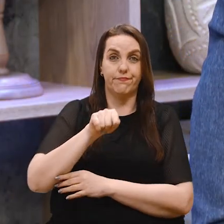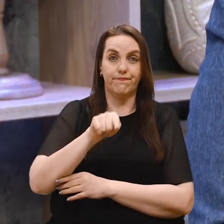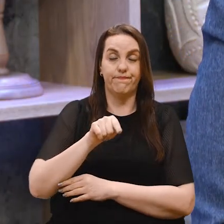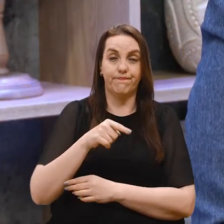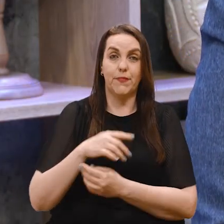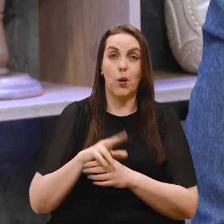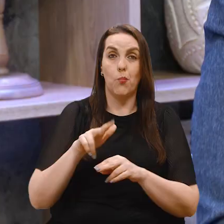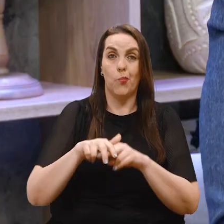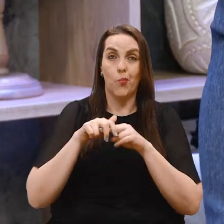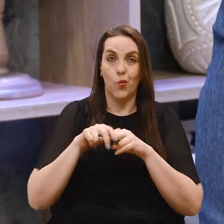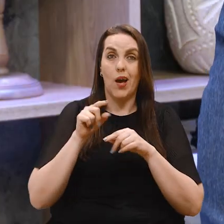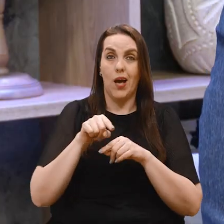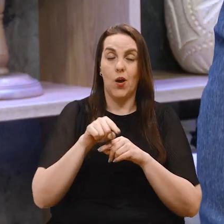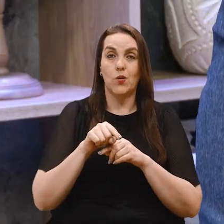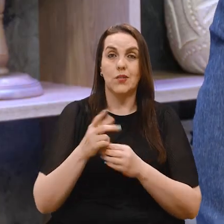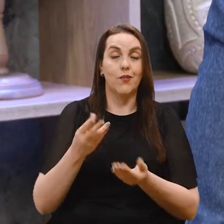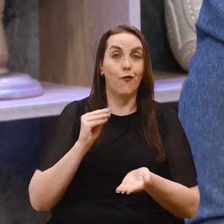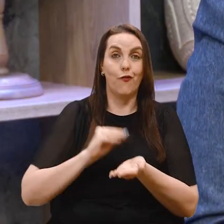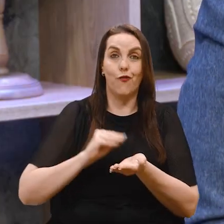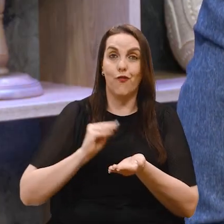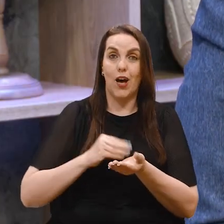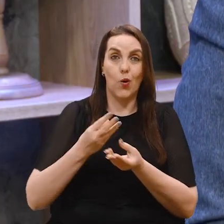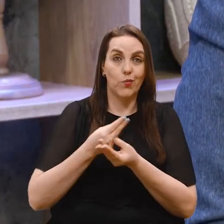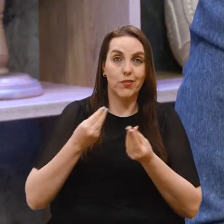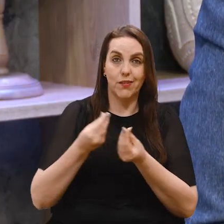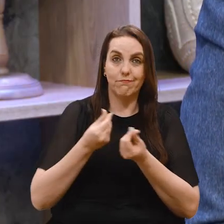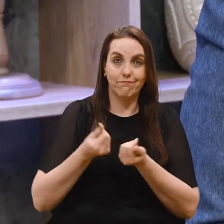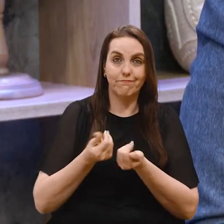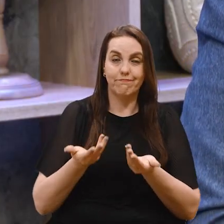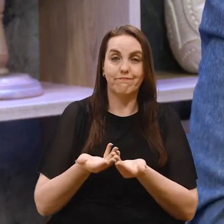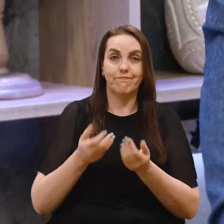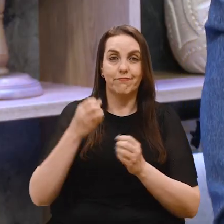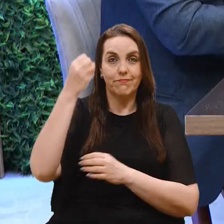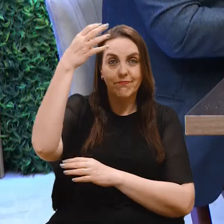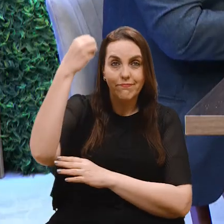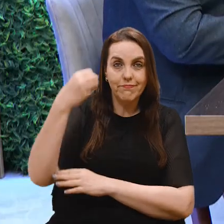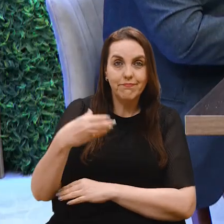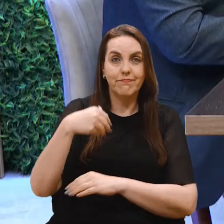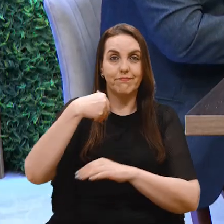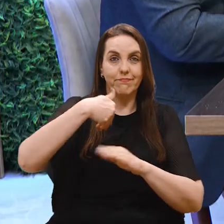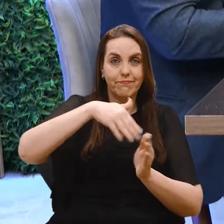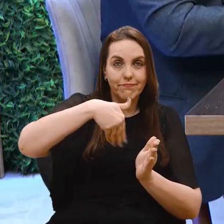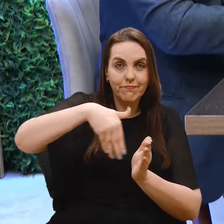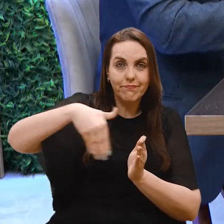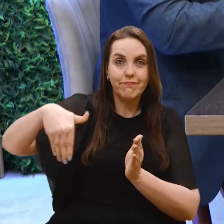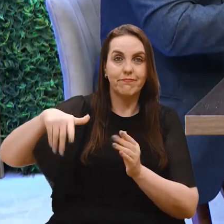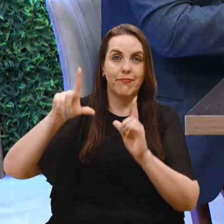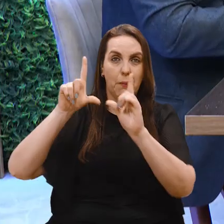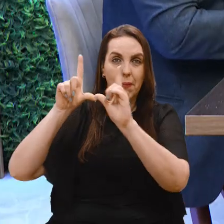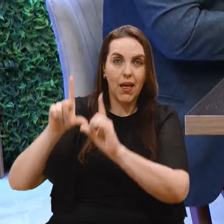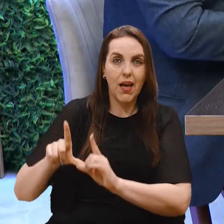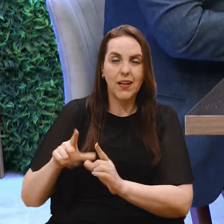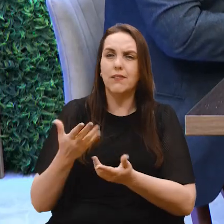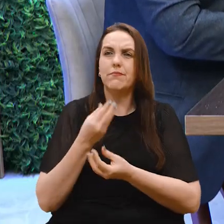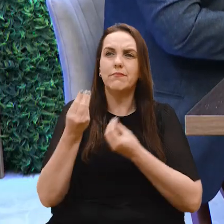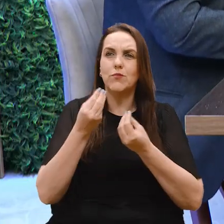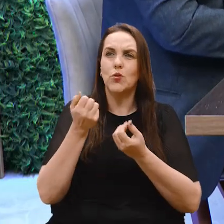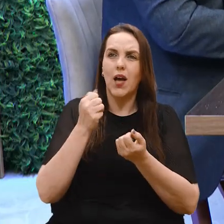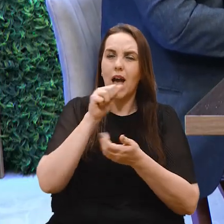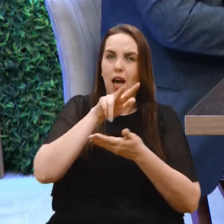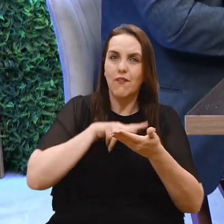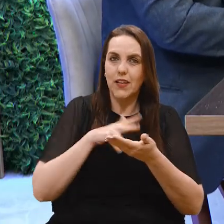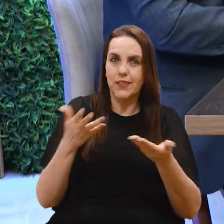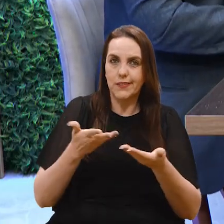virtude dessa ausência, ou melhor, falta de sinalização suficiente ali na região. Qual que é a avaliação que tu faz sobre